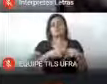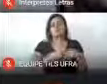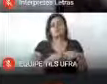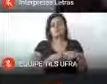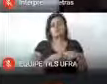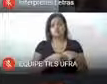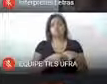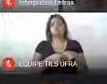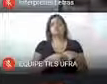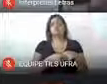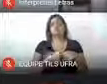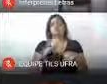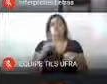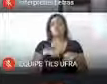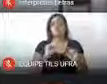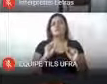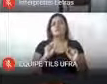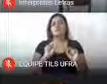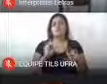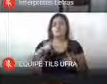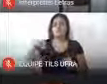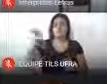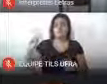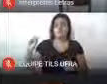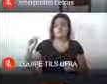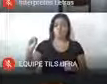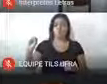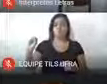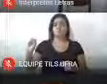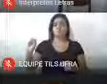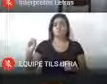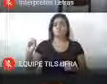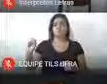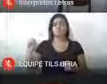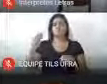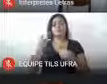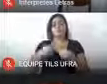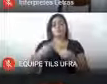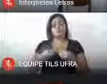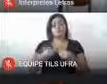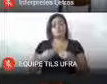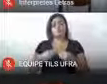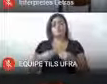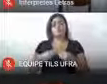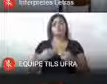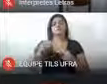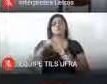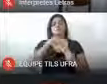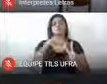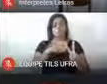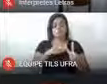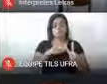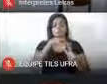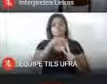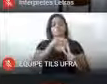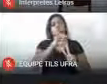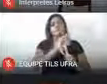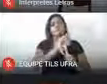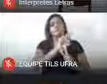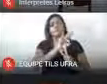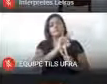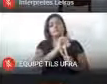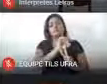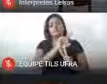Oriximiná, e Pacoval de Alunquer, da mesma região do Baixo Amazonas, com exceção